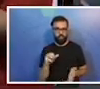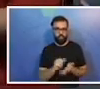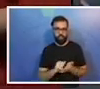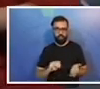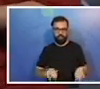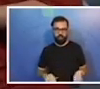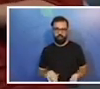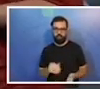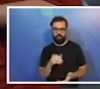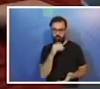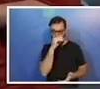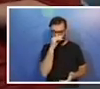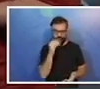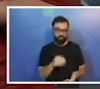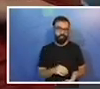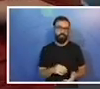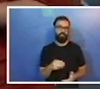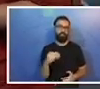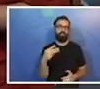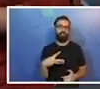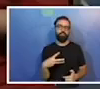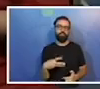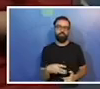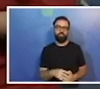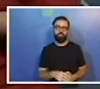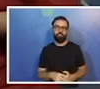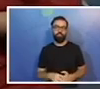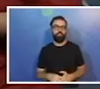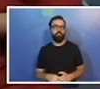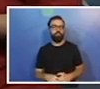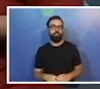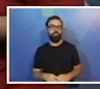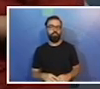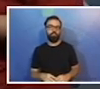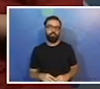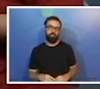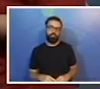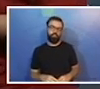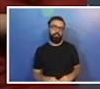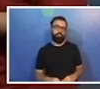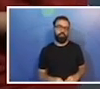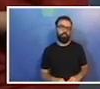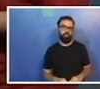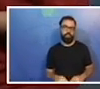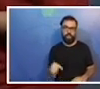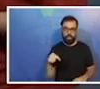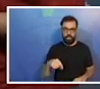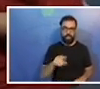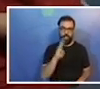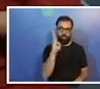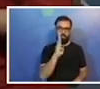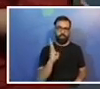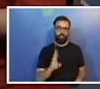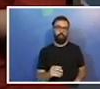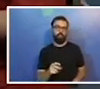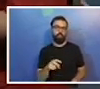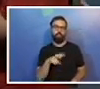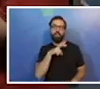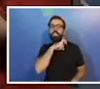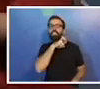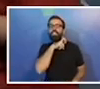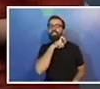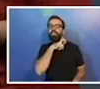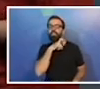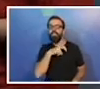hein? O número 3, no Brasil existem 17 espécies de serpentes, que são